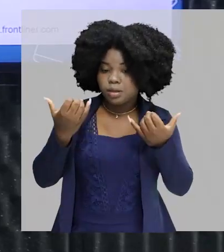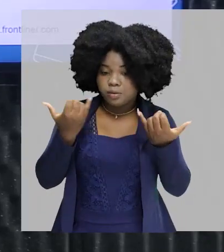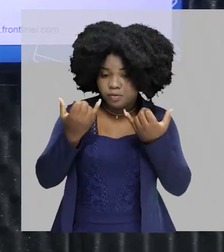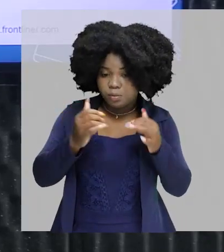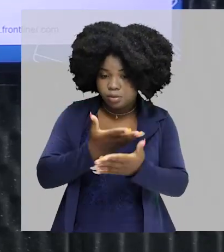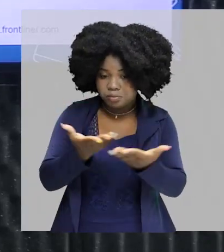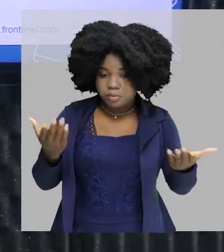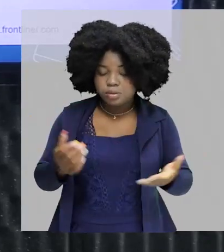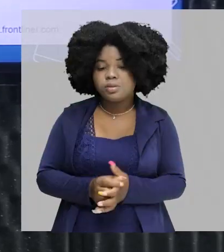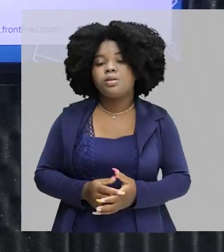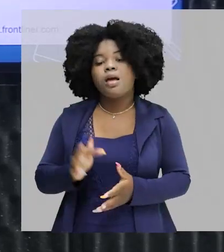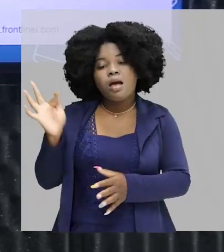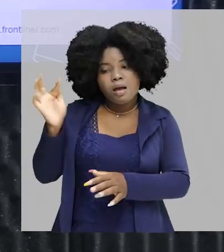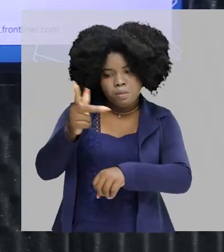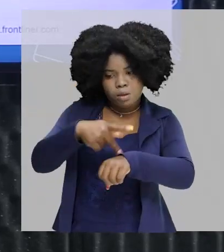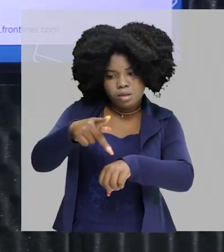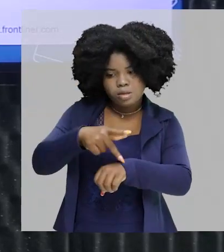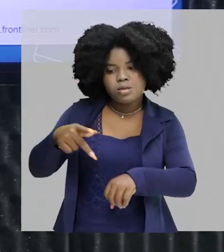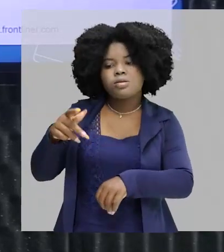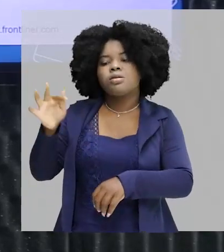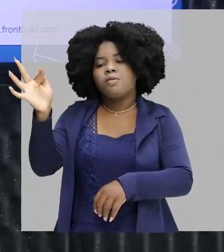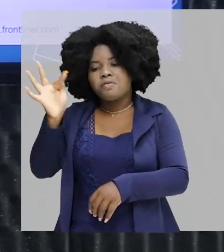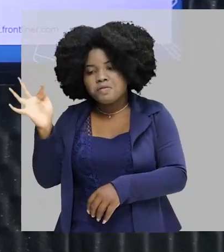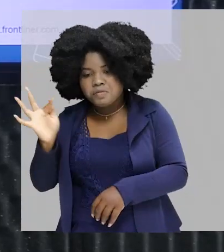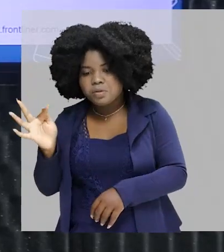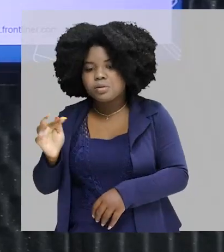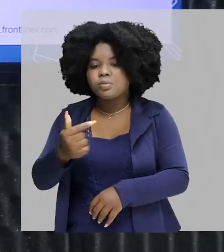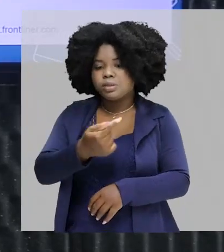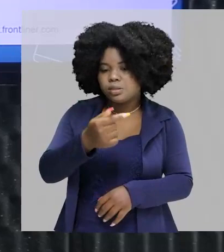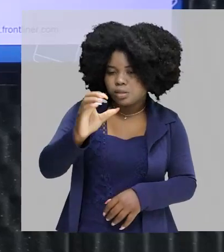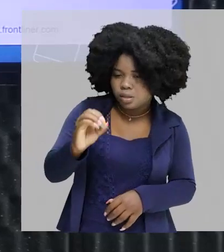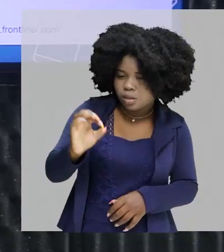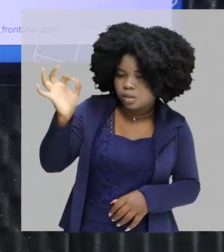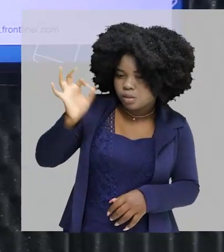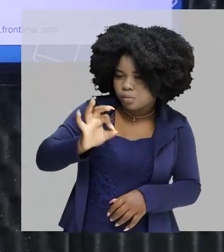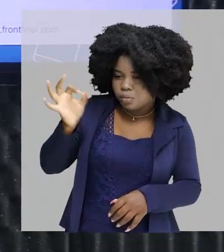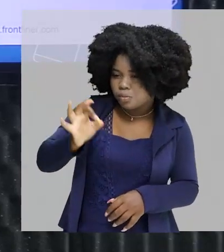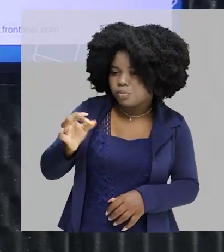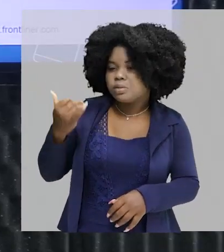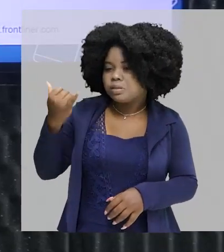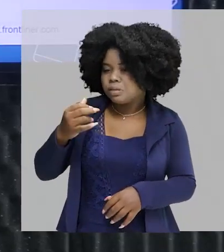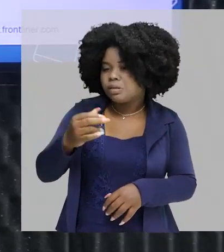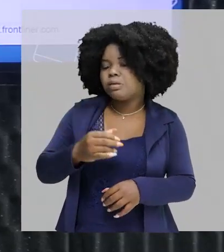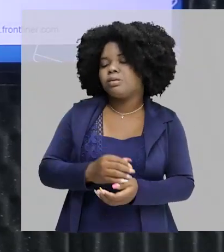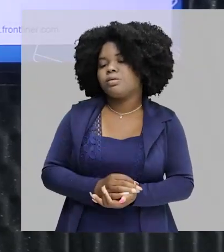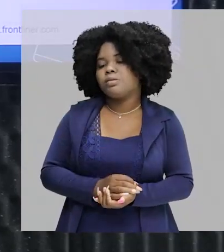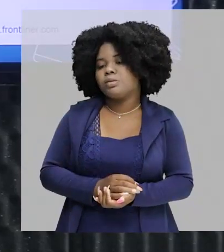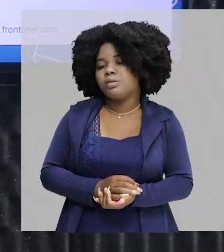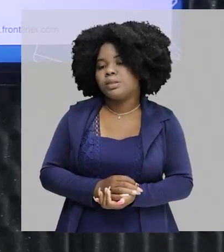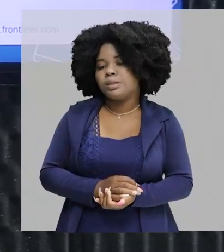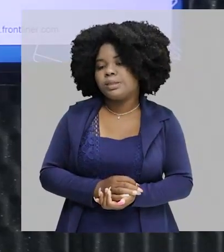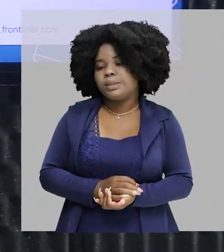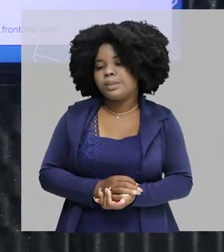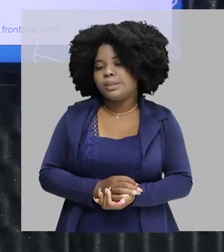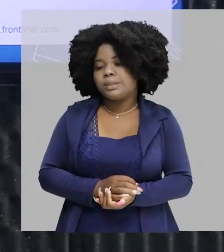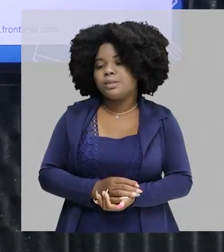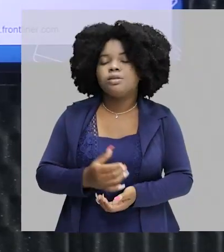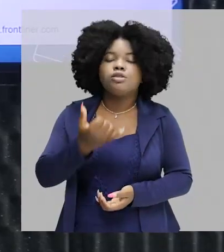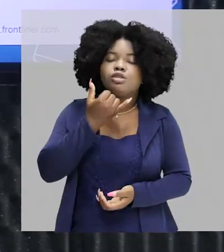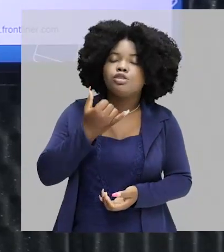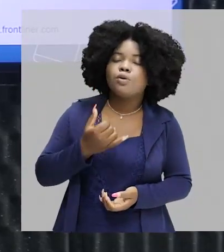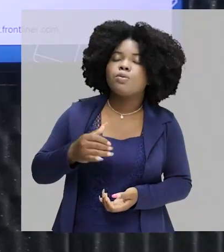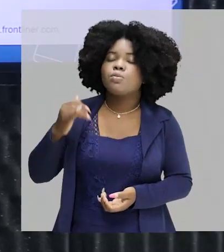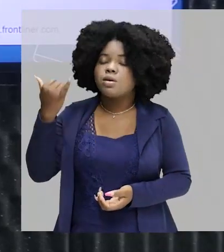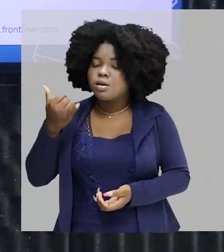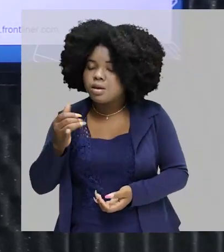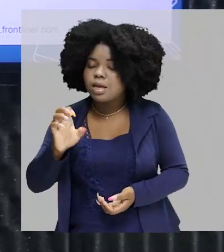França, mais de 70%, 80% da energia nuclear da França, desculpa, 80% da energia elétrica,